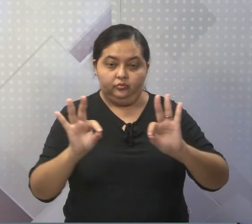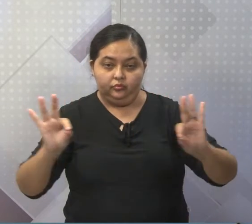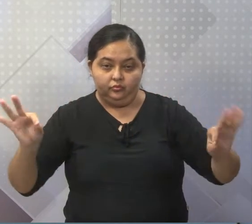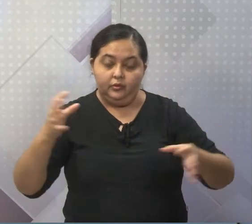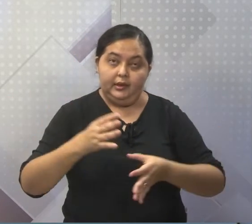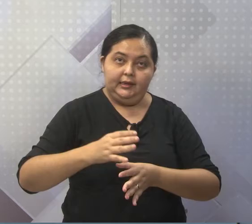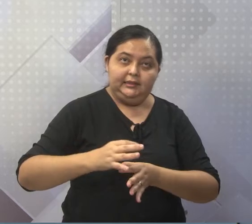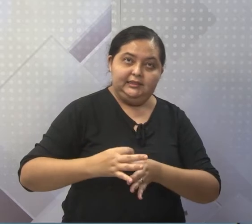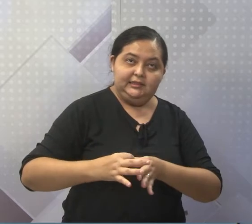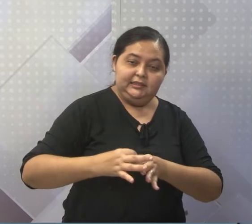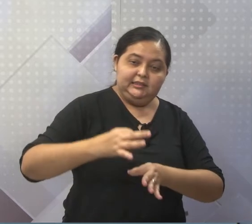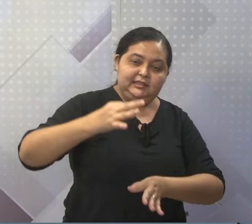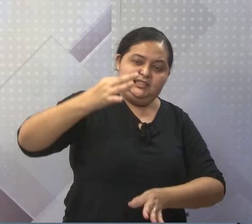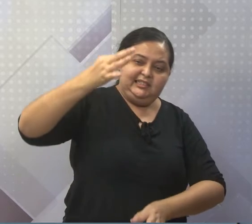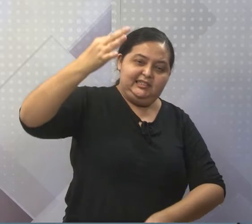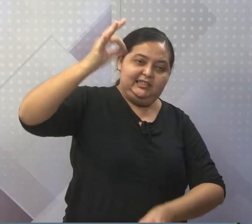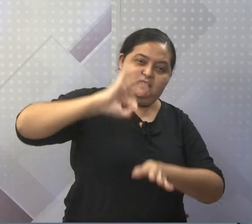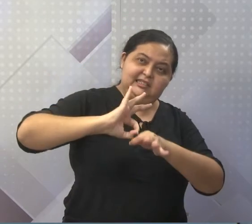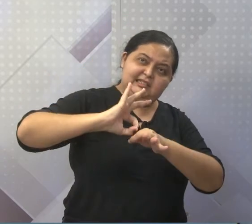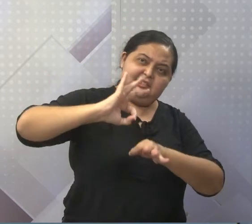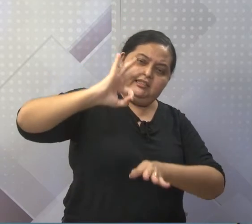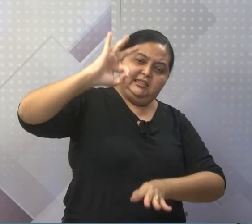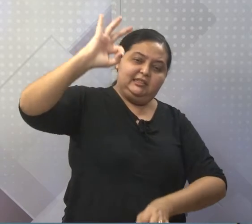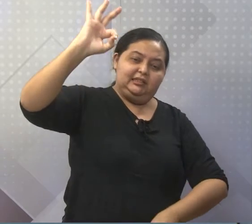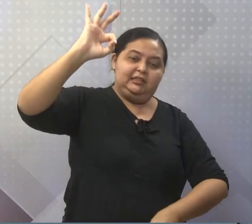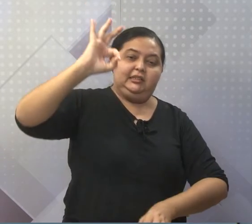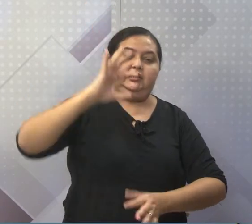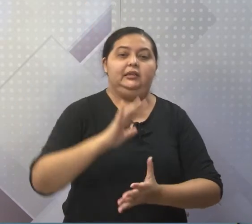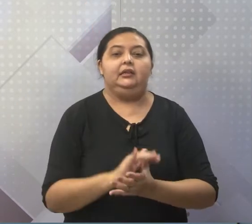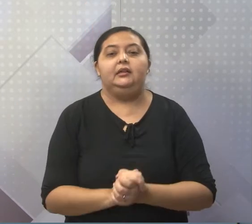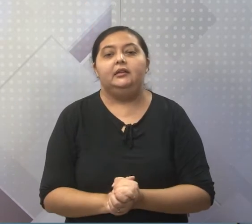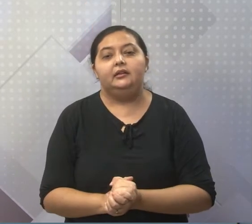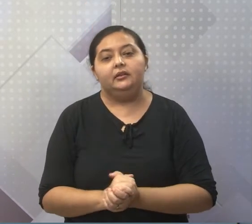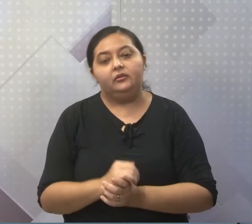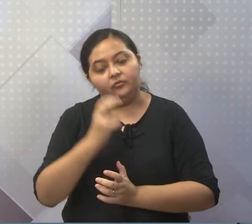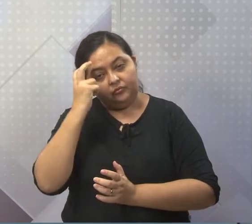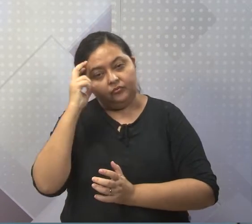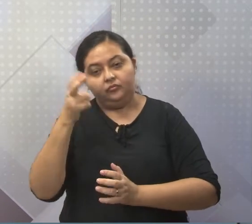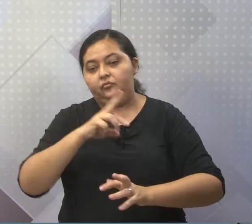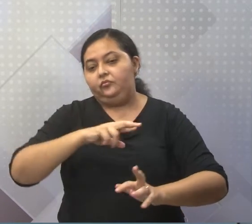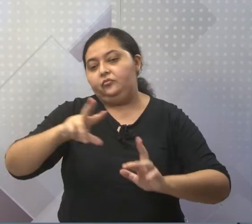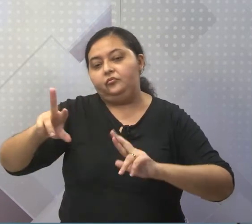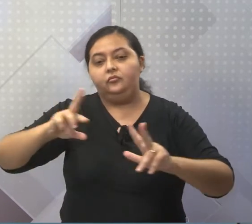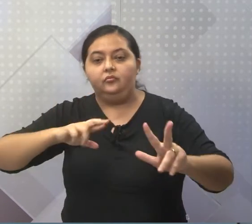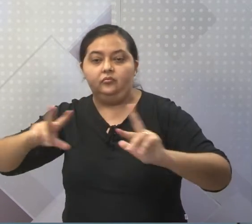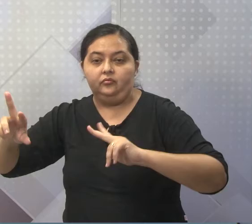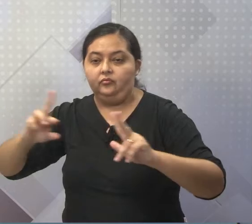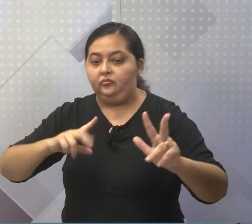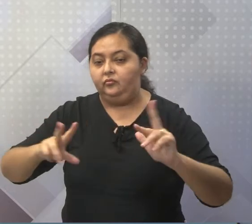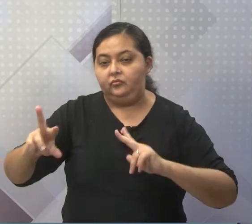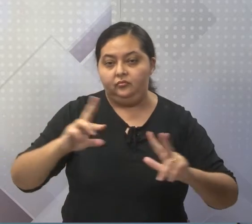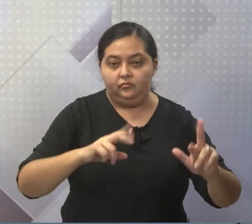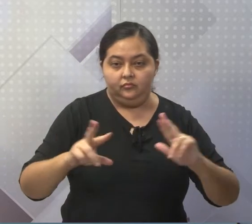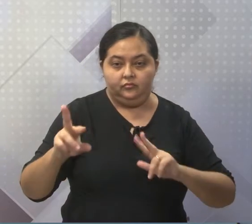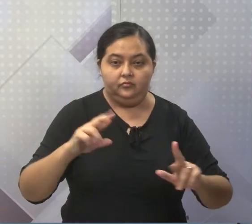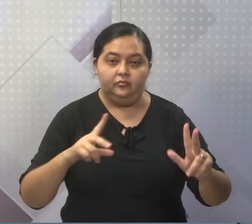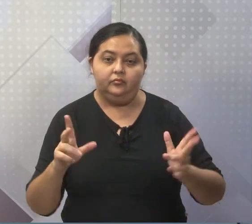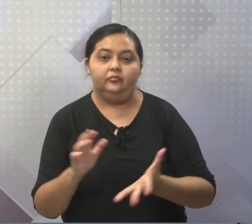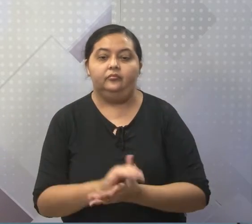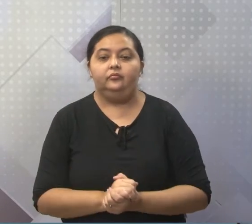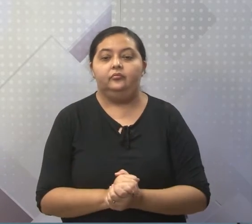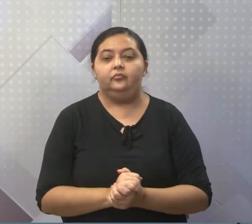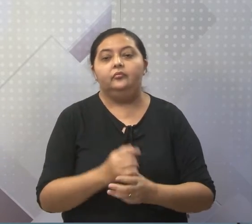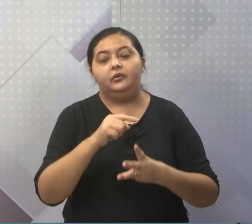grande facilita até uma variação enorme de culturas E aí o foco da gente essa questão das commodities